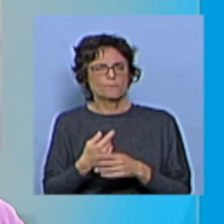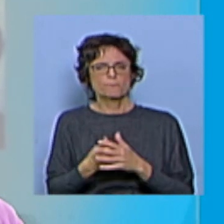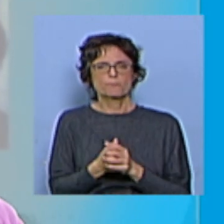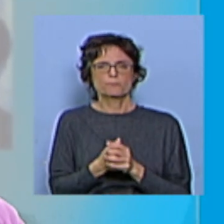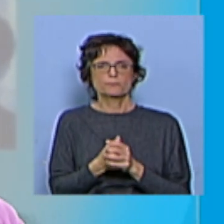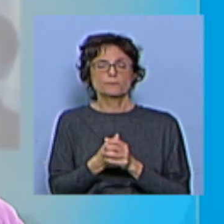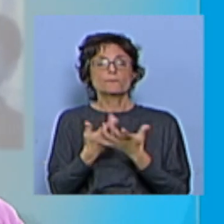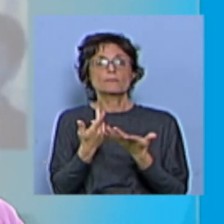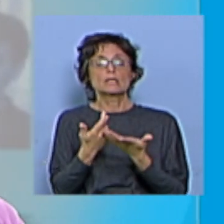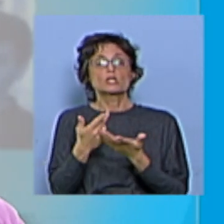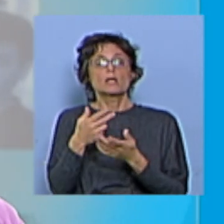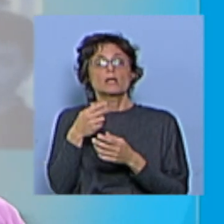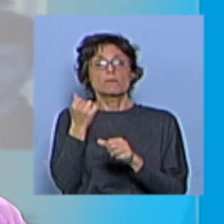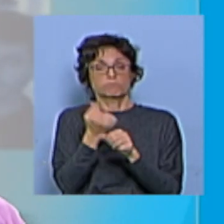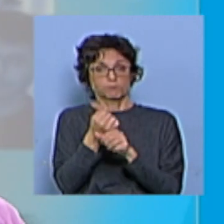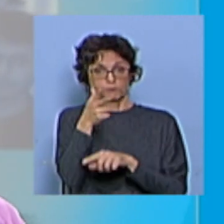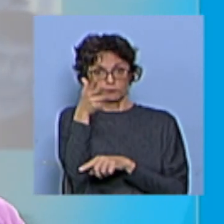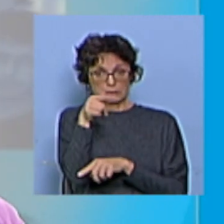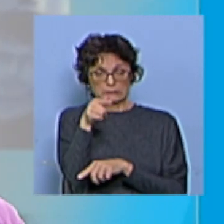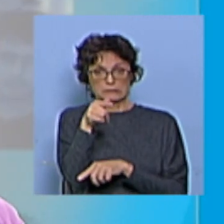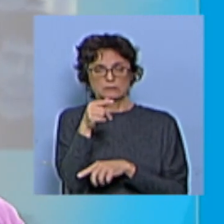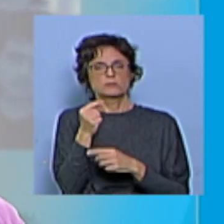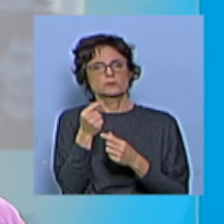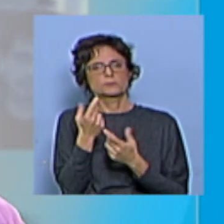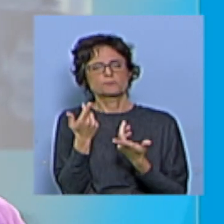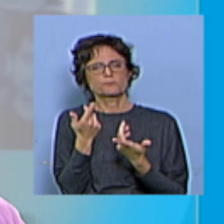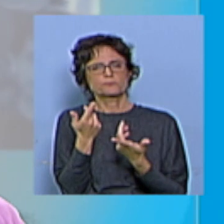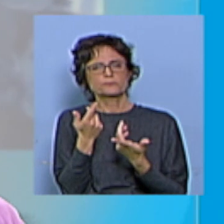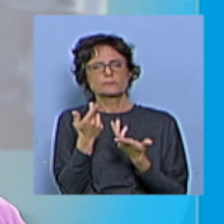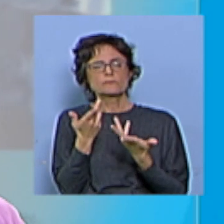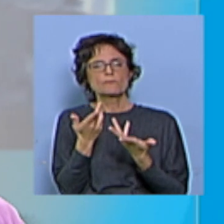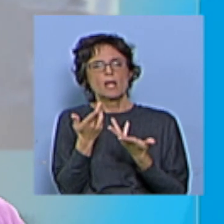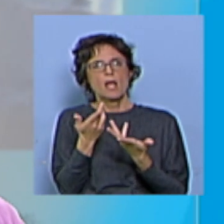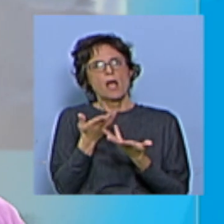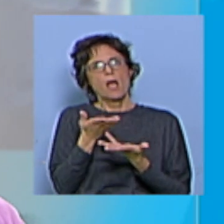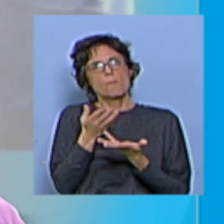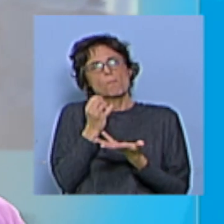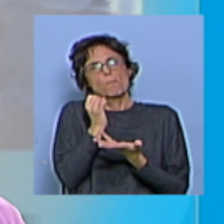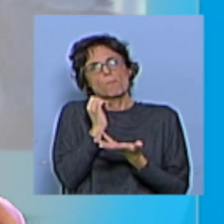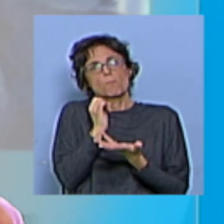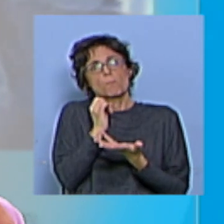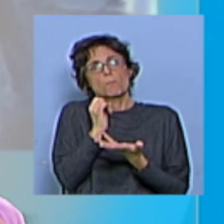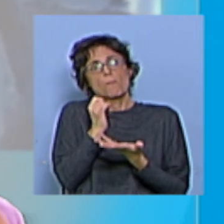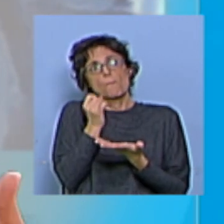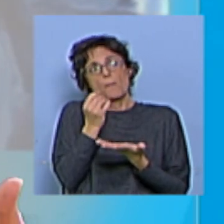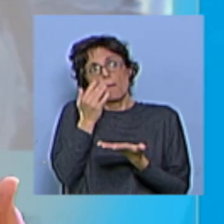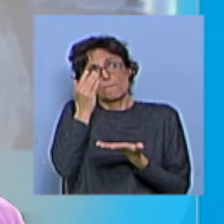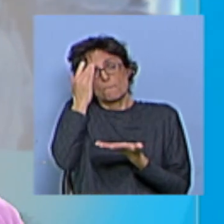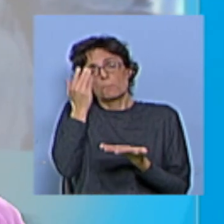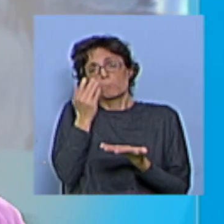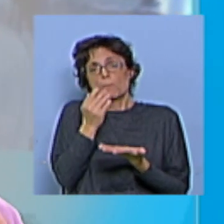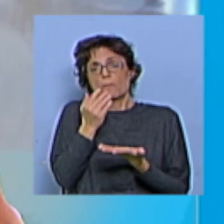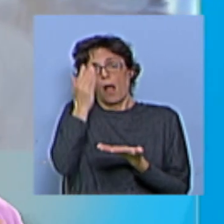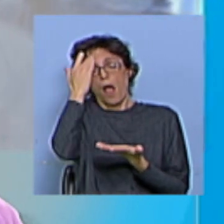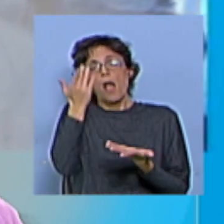este documentário serve muito o propósito de, a partir daqui, podermos começar um diálogo